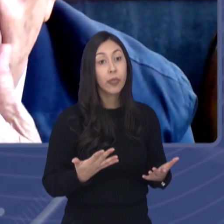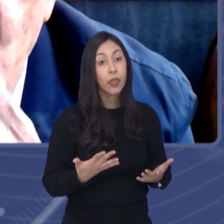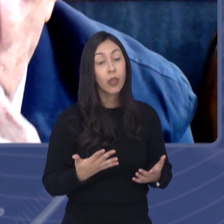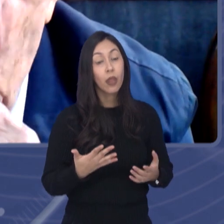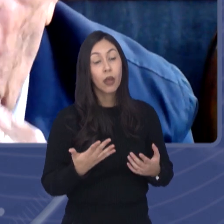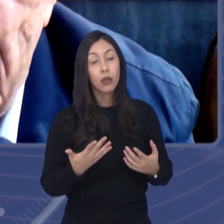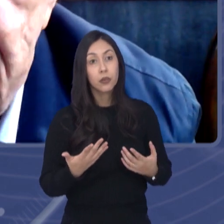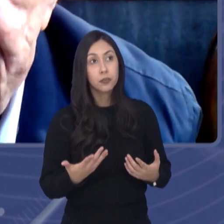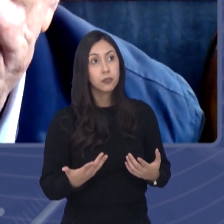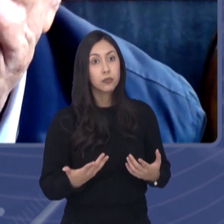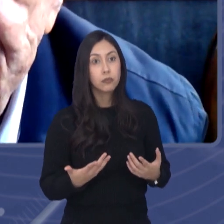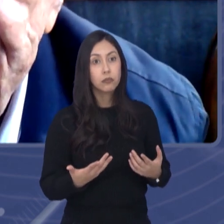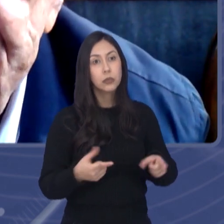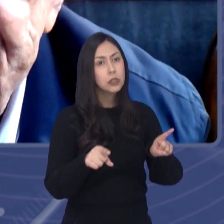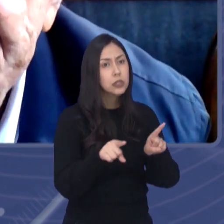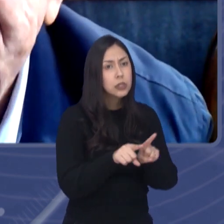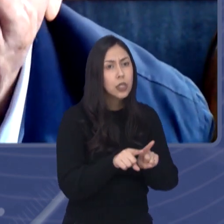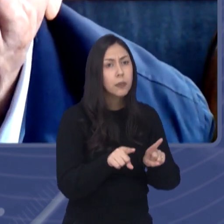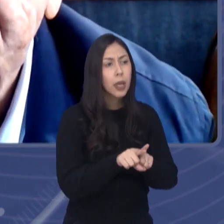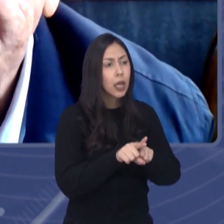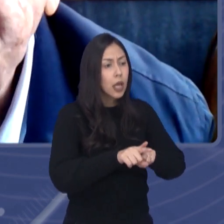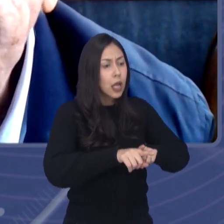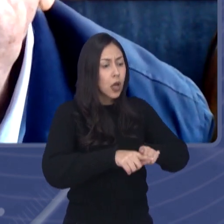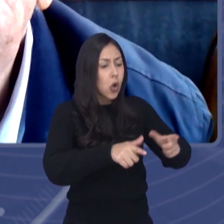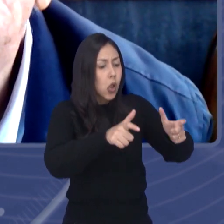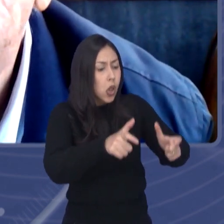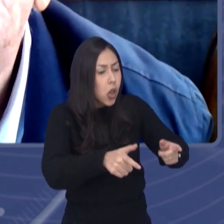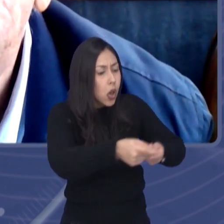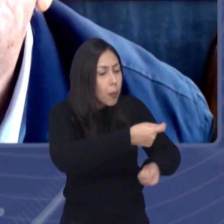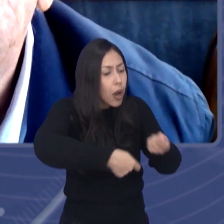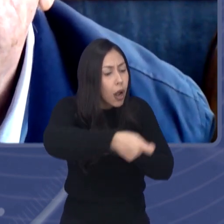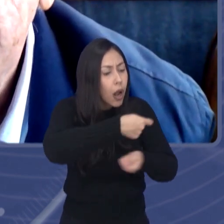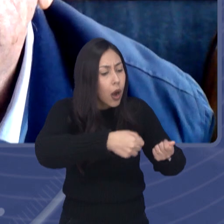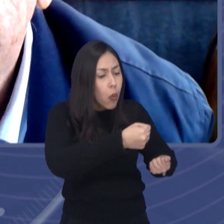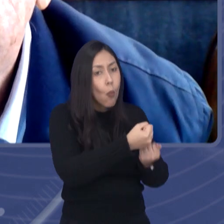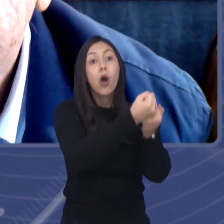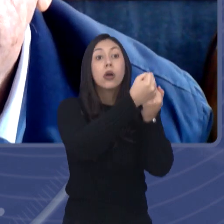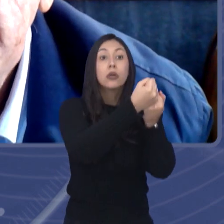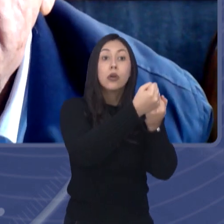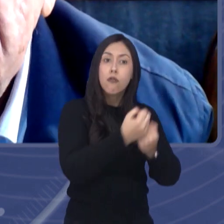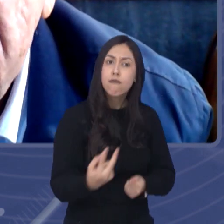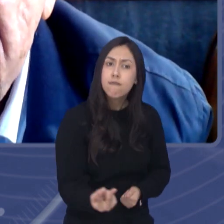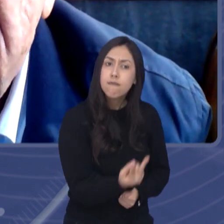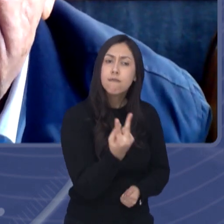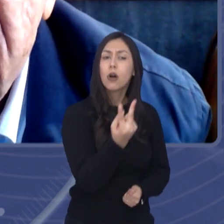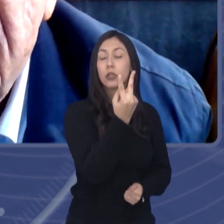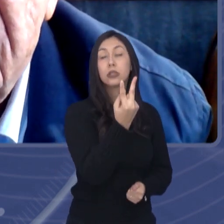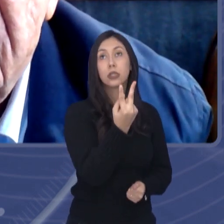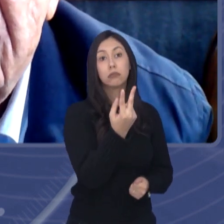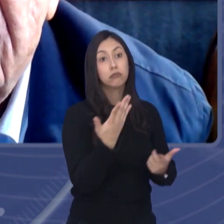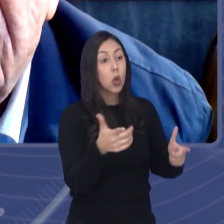José, o fortalecimento dessa economia local, né, acaba também valorizando mais, aí a gente está falando